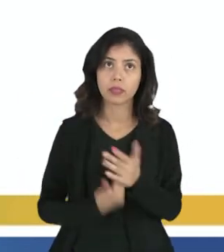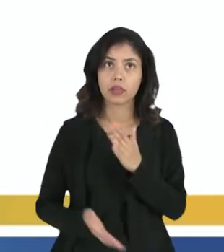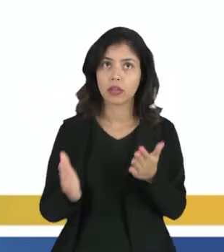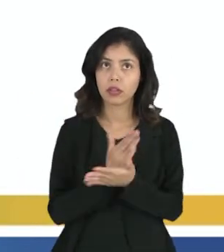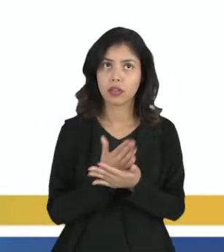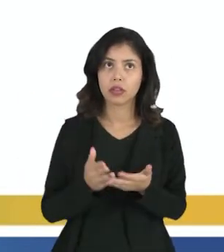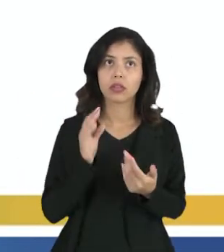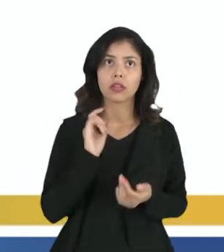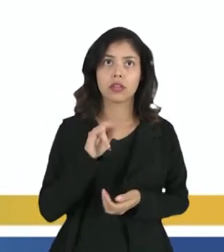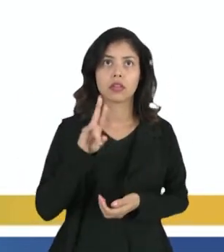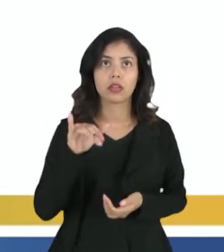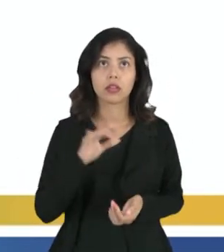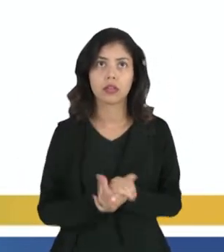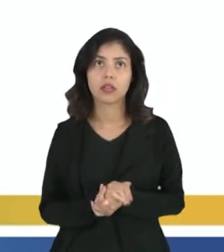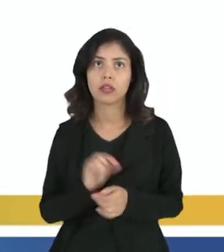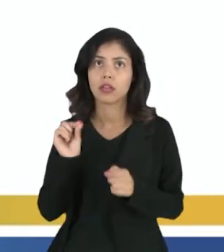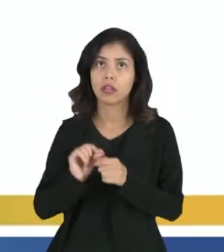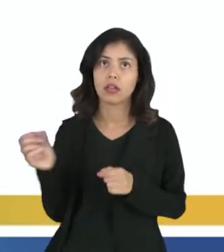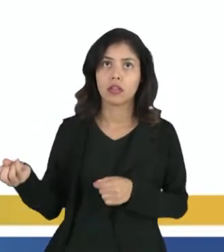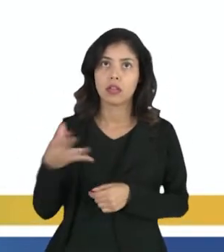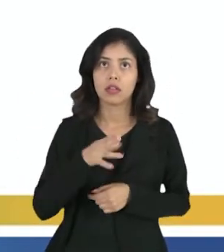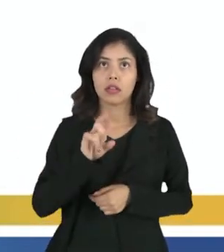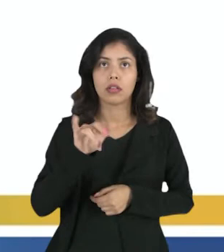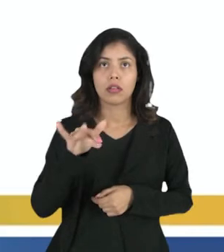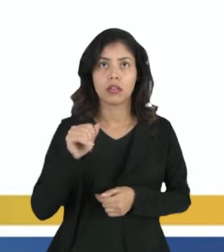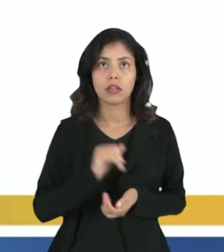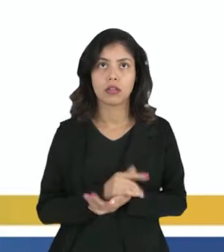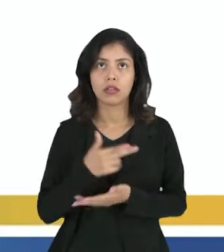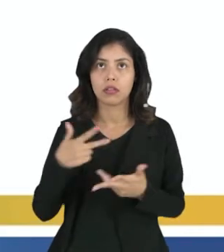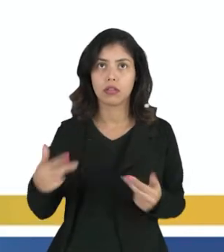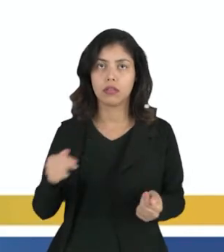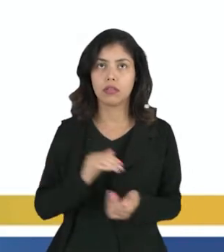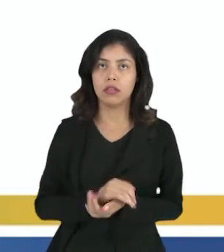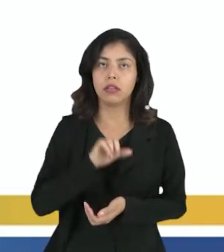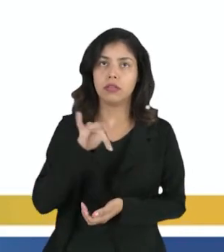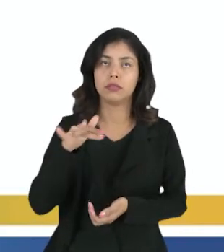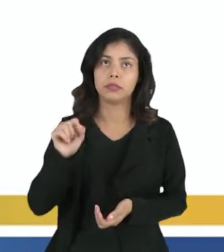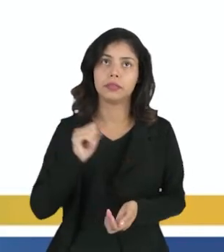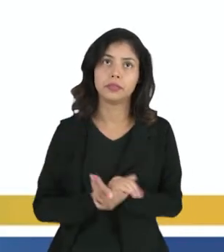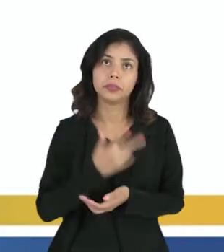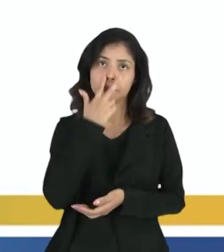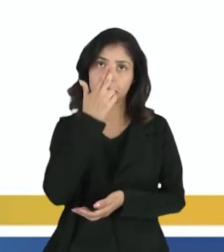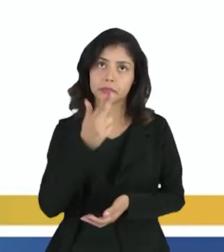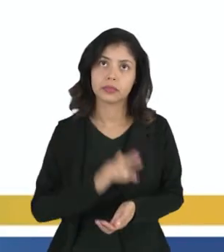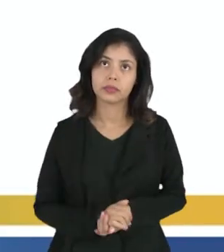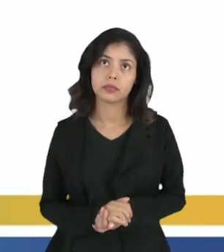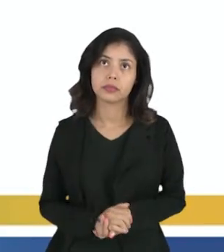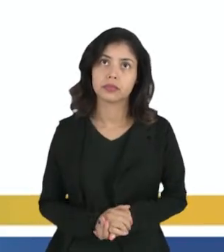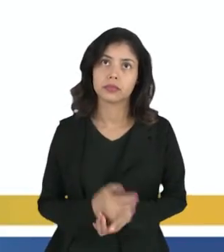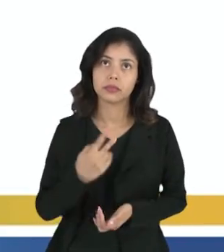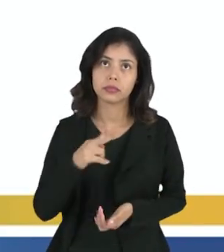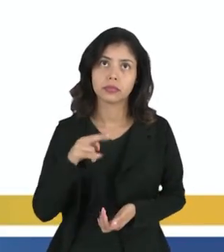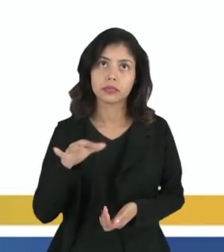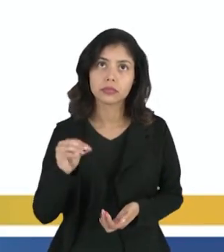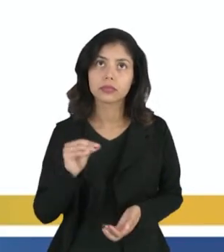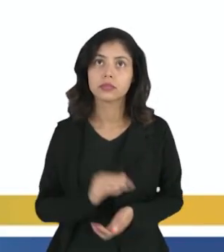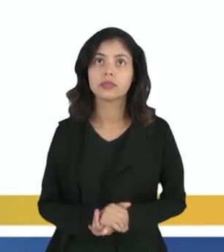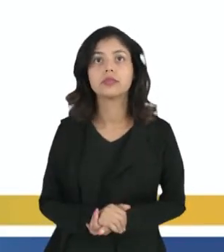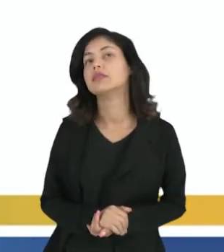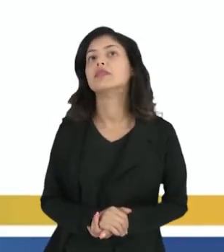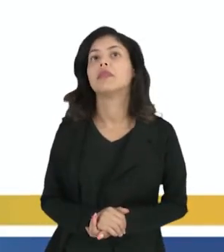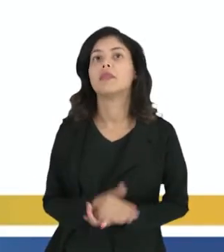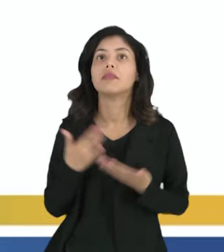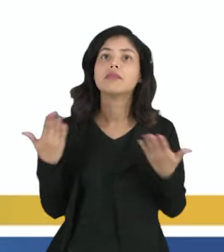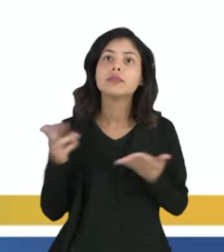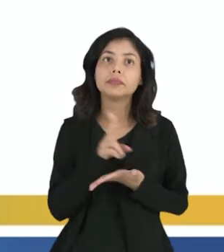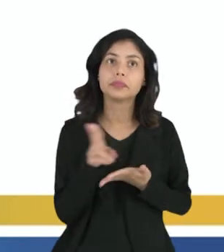perdendo algumas sílabas e foi formando outra coisa que parece lis e peito em latim.